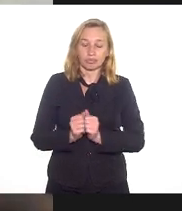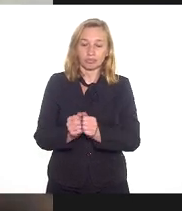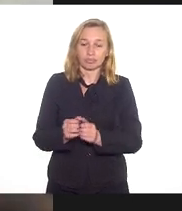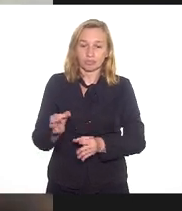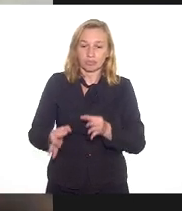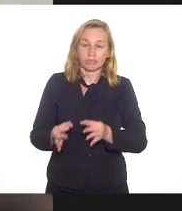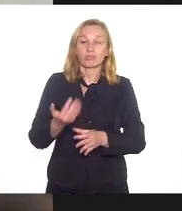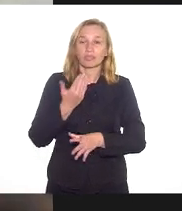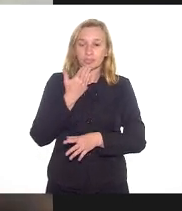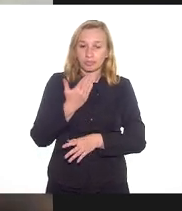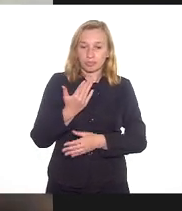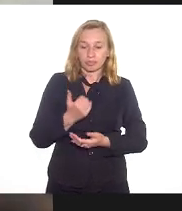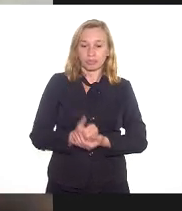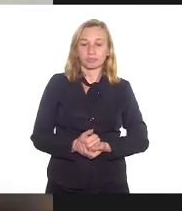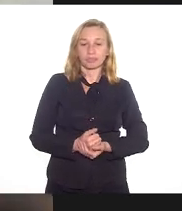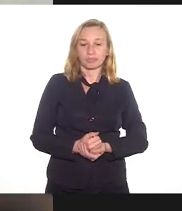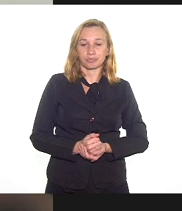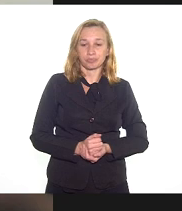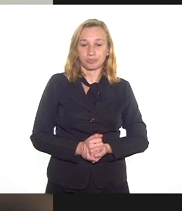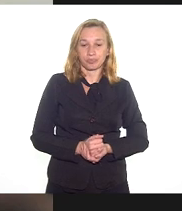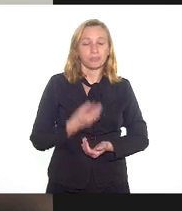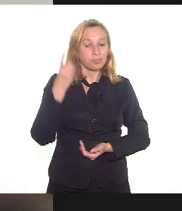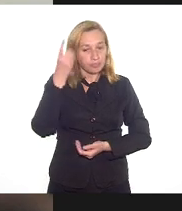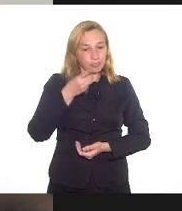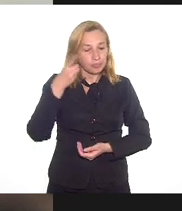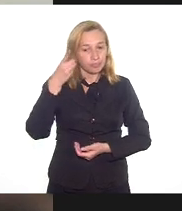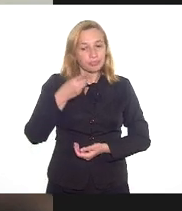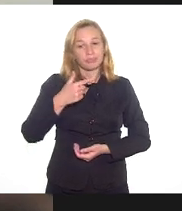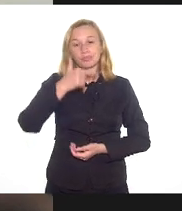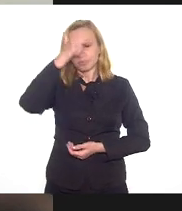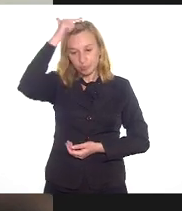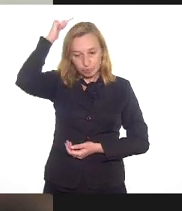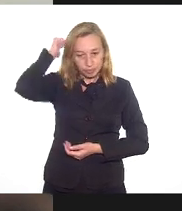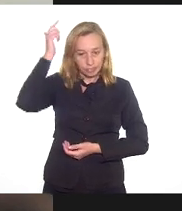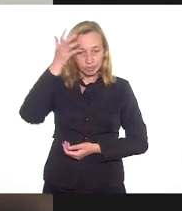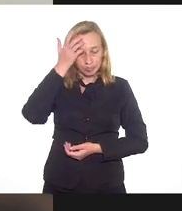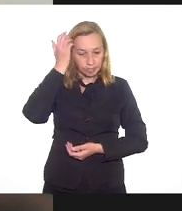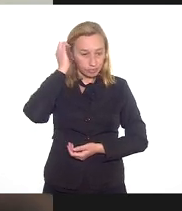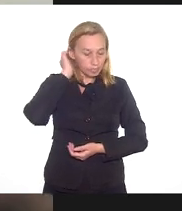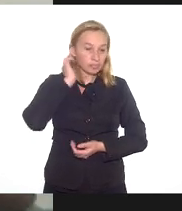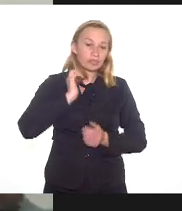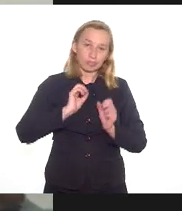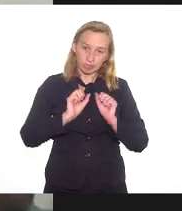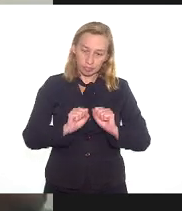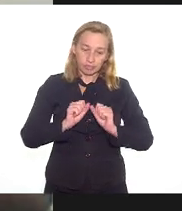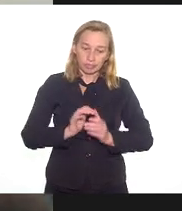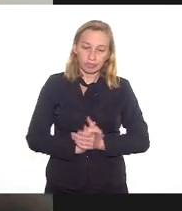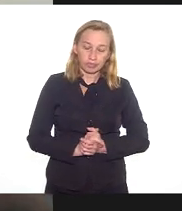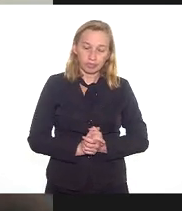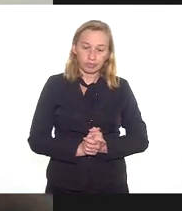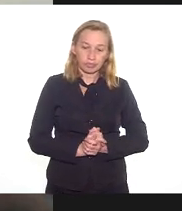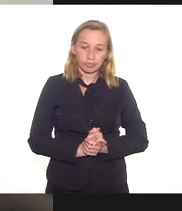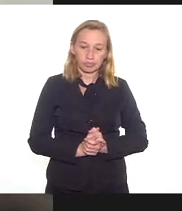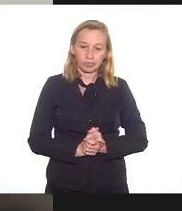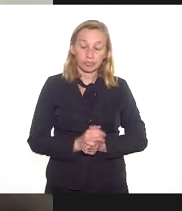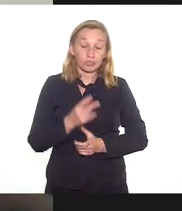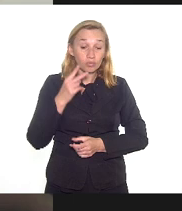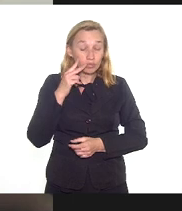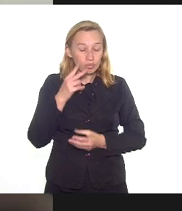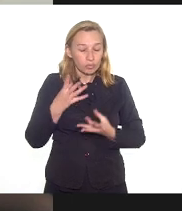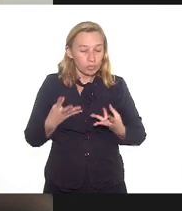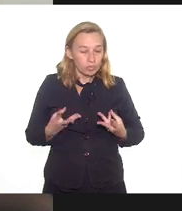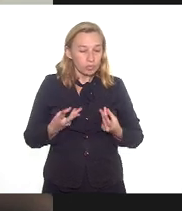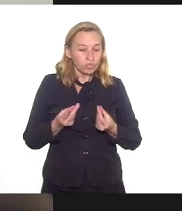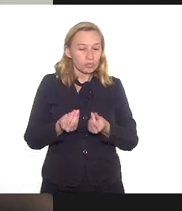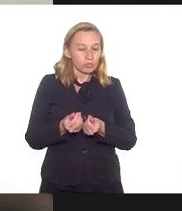eu gostaria de sugerir ao deputado Luiz Paulo, caso seja possível, um olhar mais